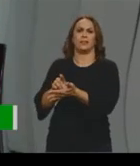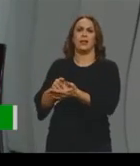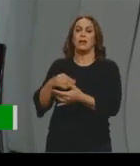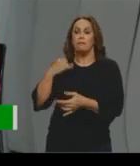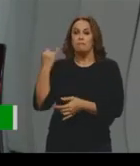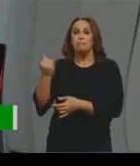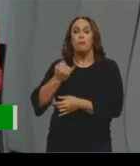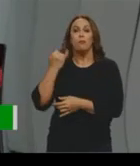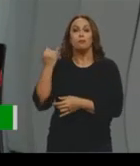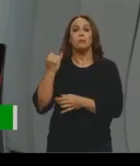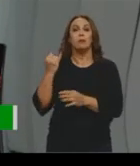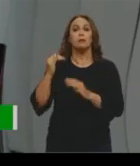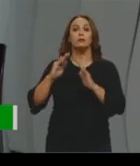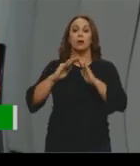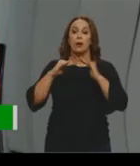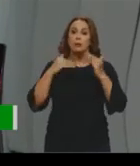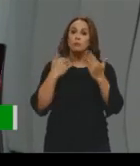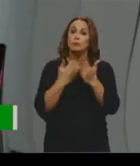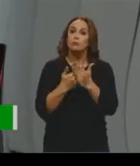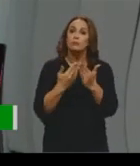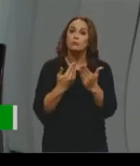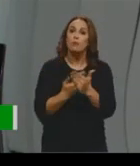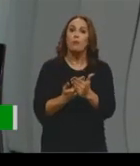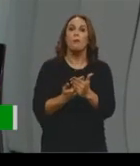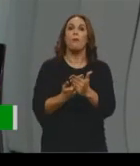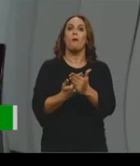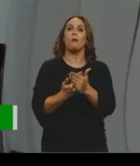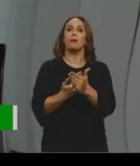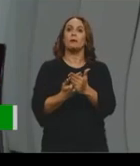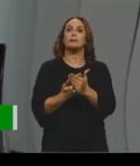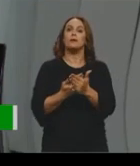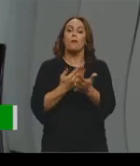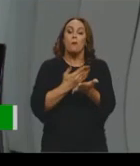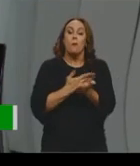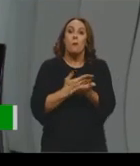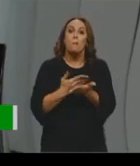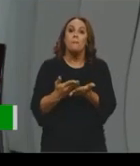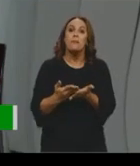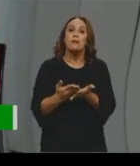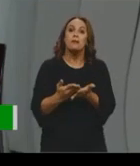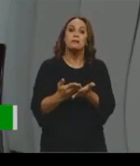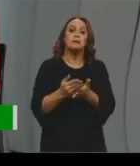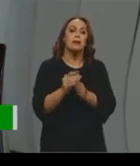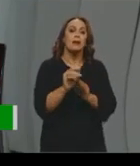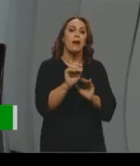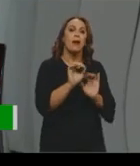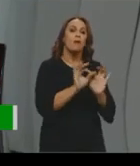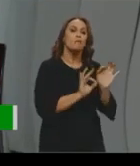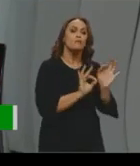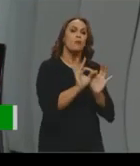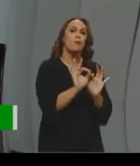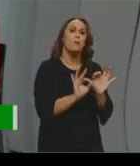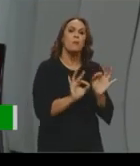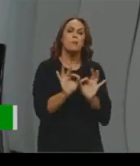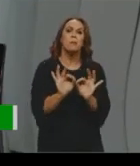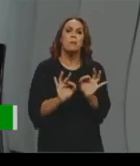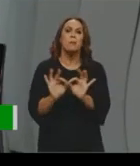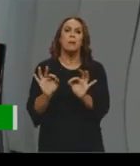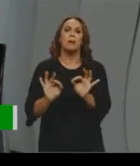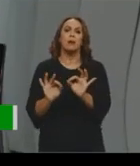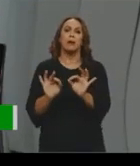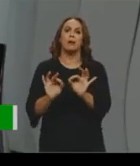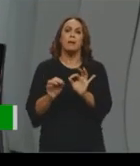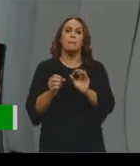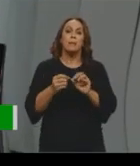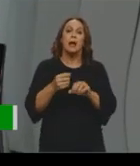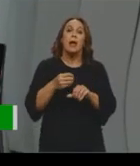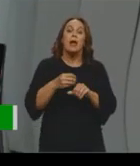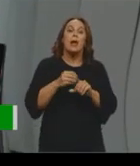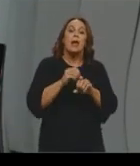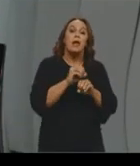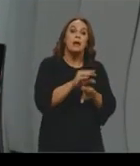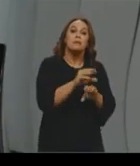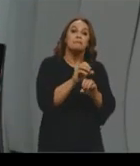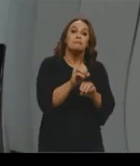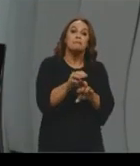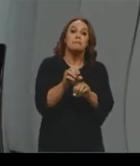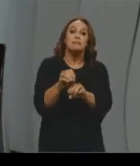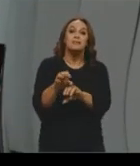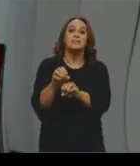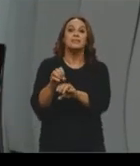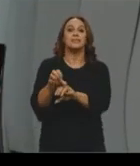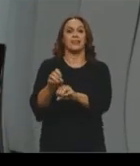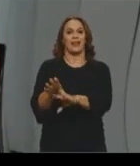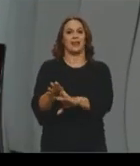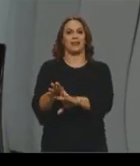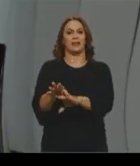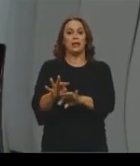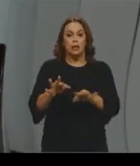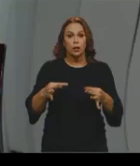que as escolas, que seus currículos, que os planos de aula, que eles estejam abertos a esse diálogo e que haja em cada um o interesse